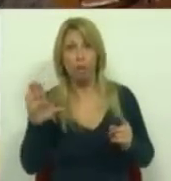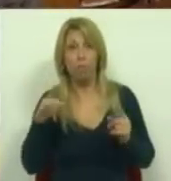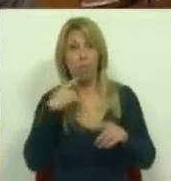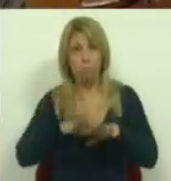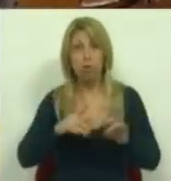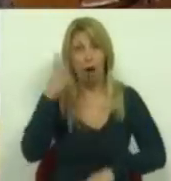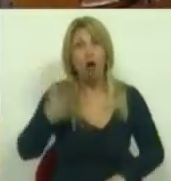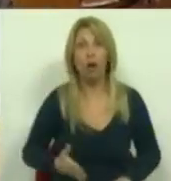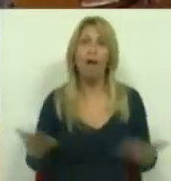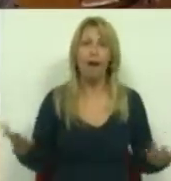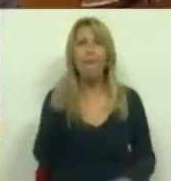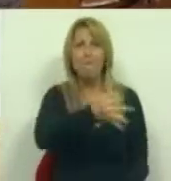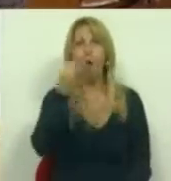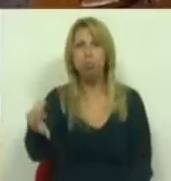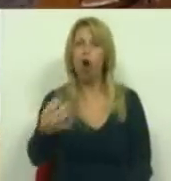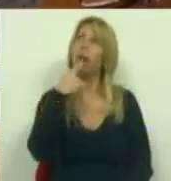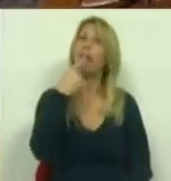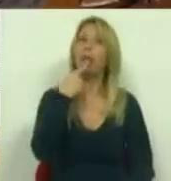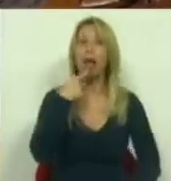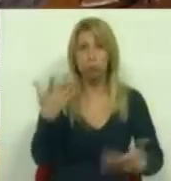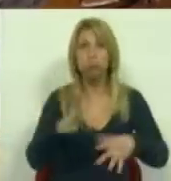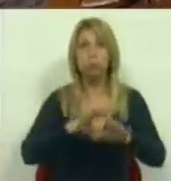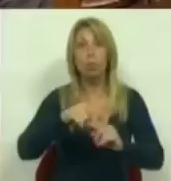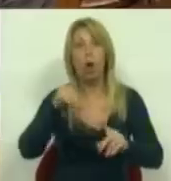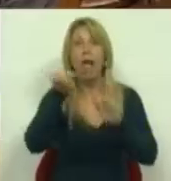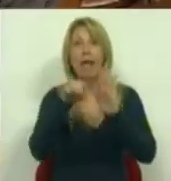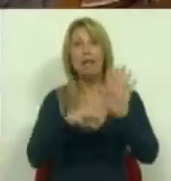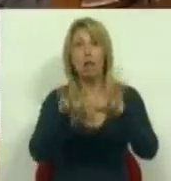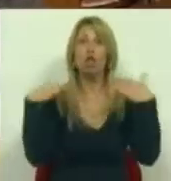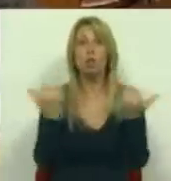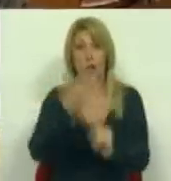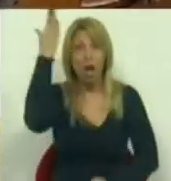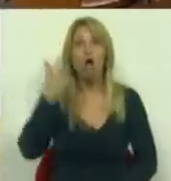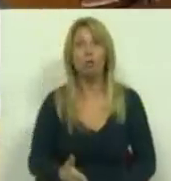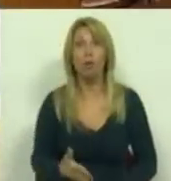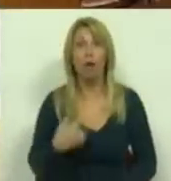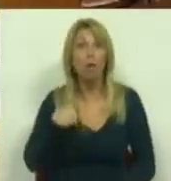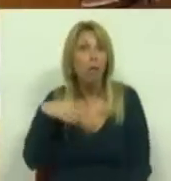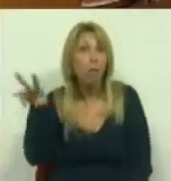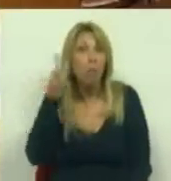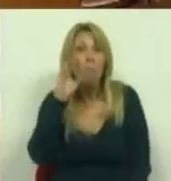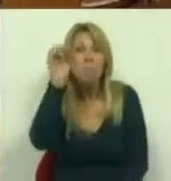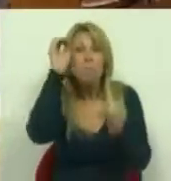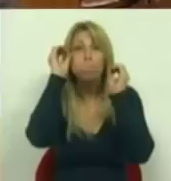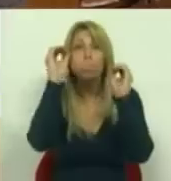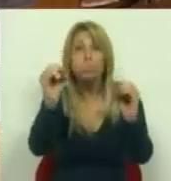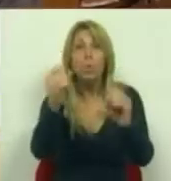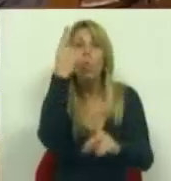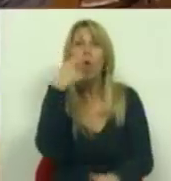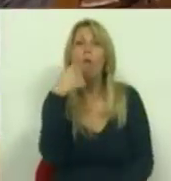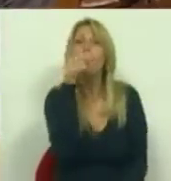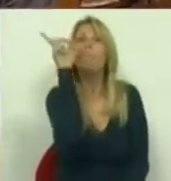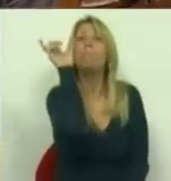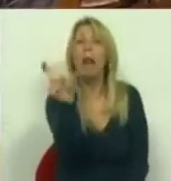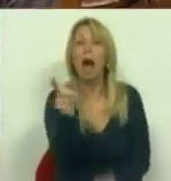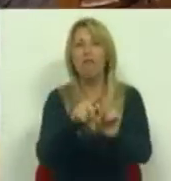Portas, apregoar agora a ética social na austeridade? Nada. Nem uma palavra de condenação desta